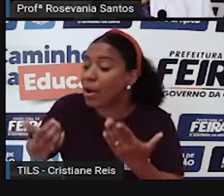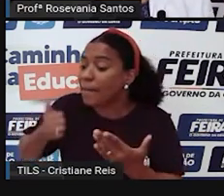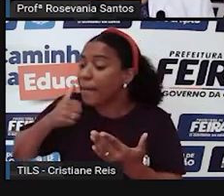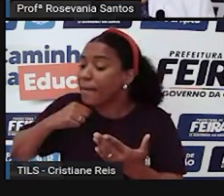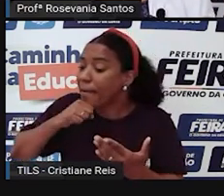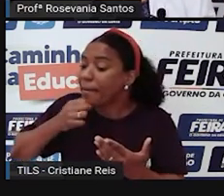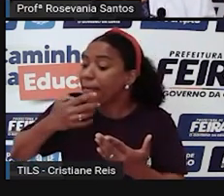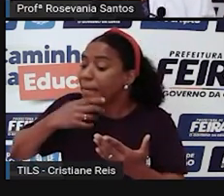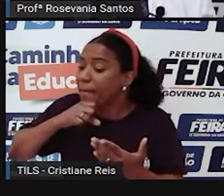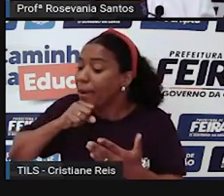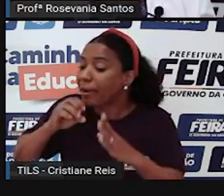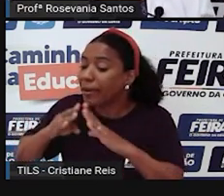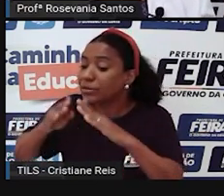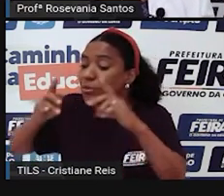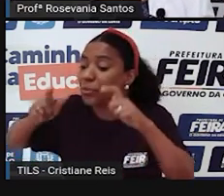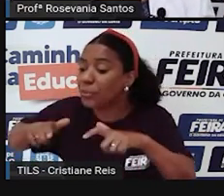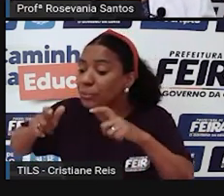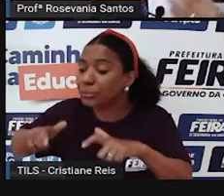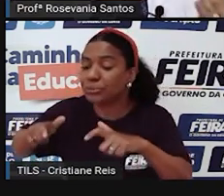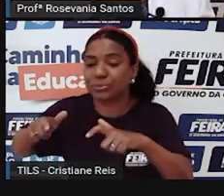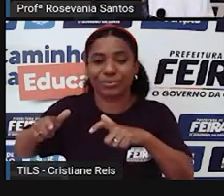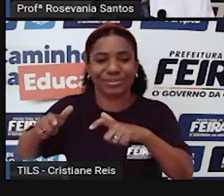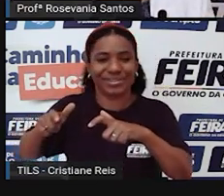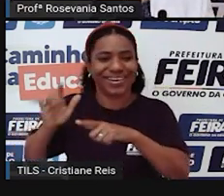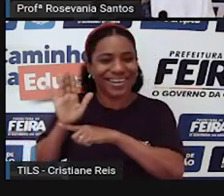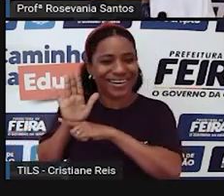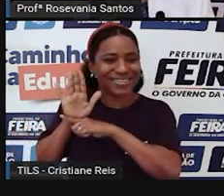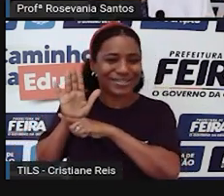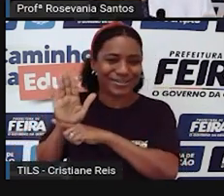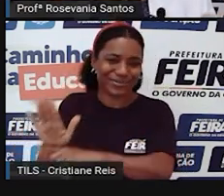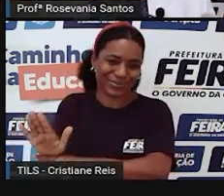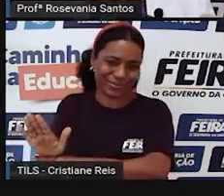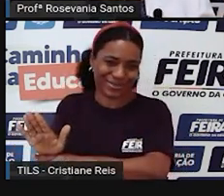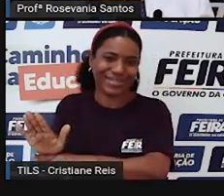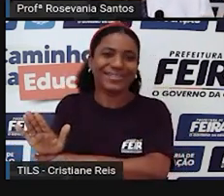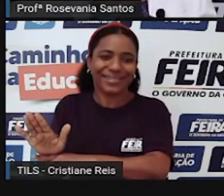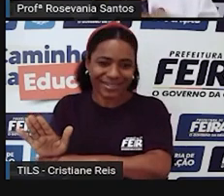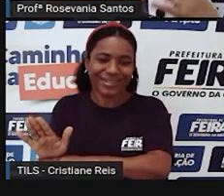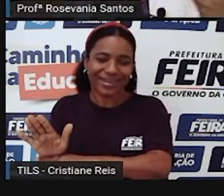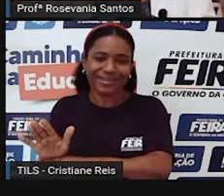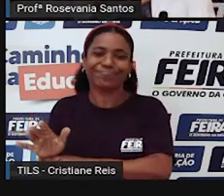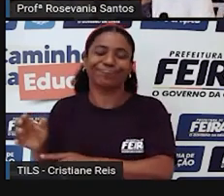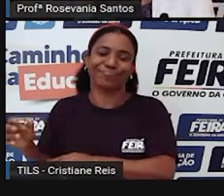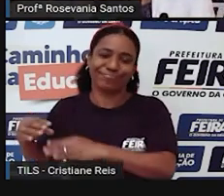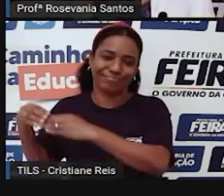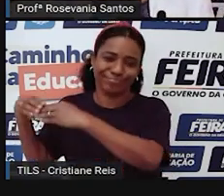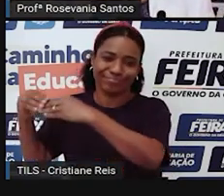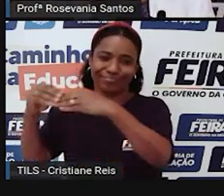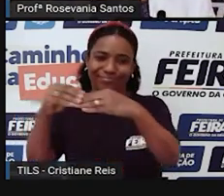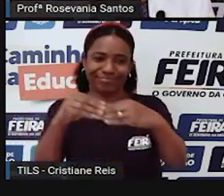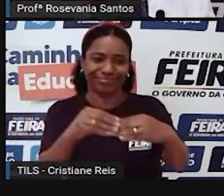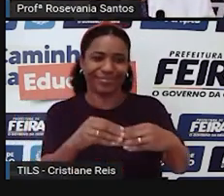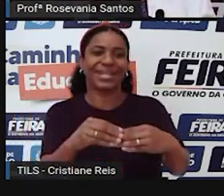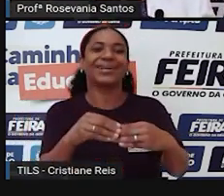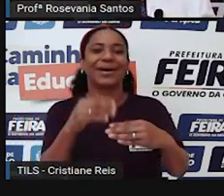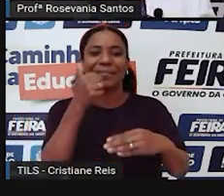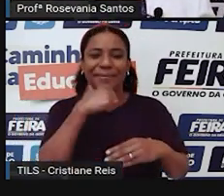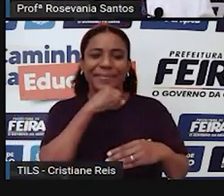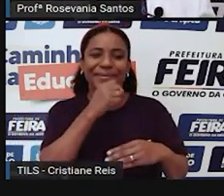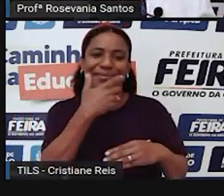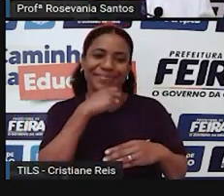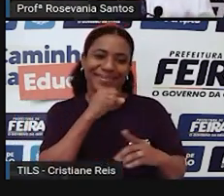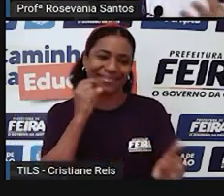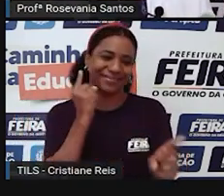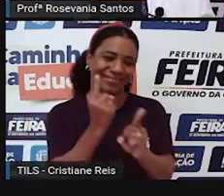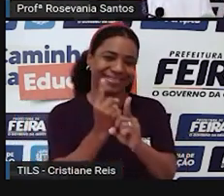nome completo. Tudo isso ajuda a localizar você, caso, né, Deus livre e guarde da má hora, aconteça alguma